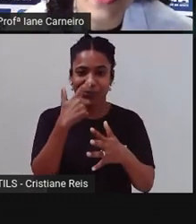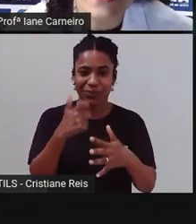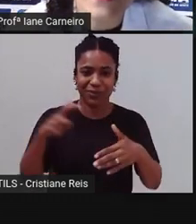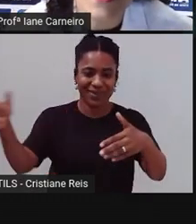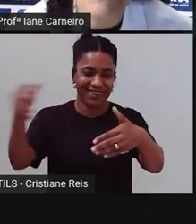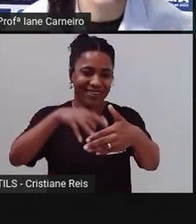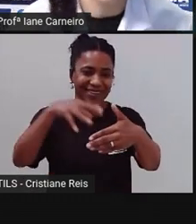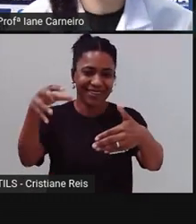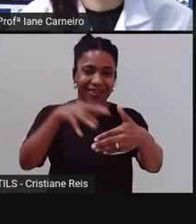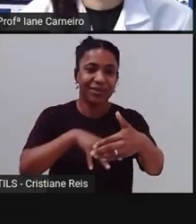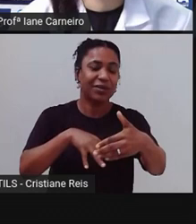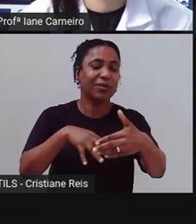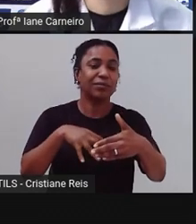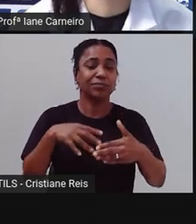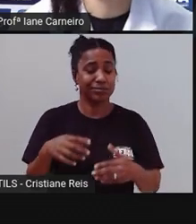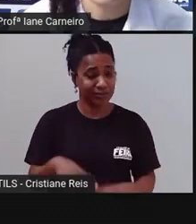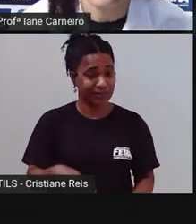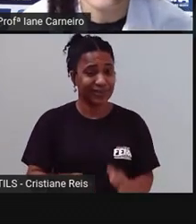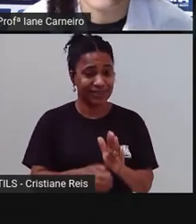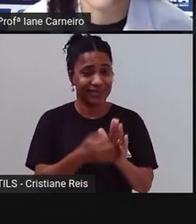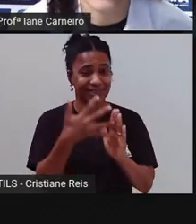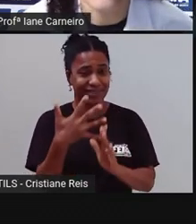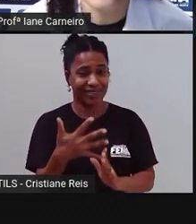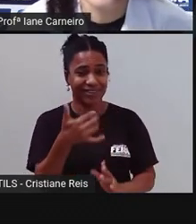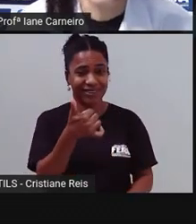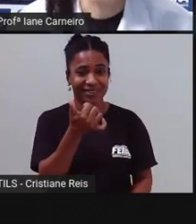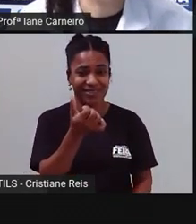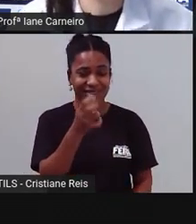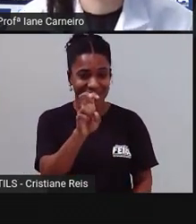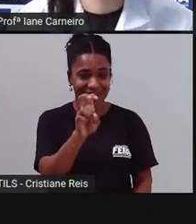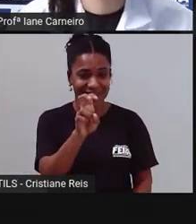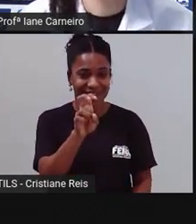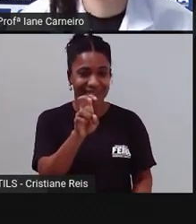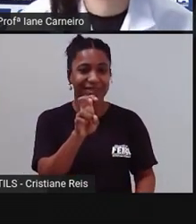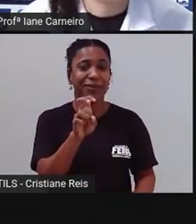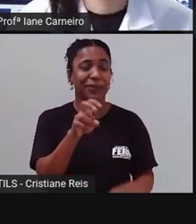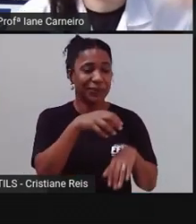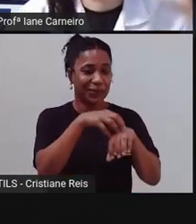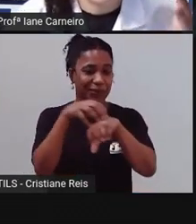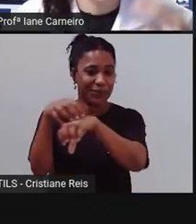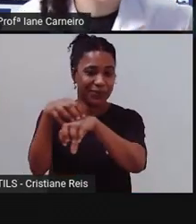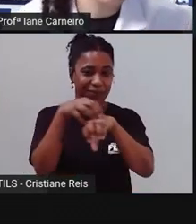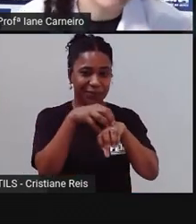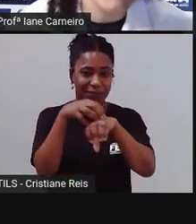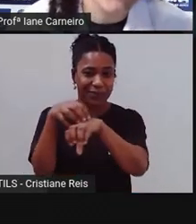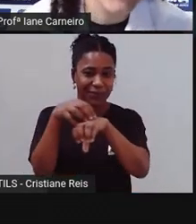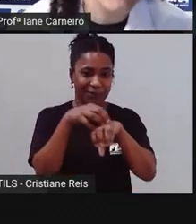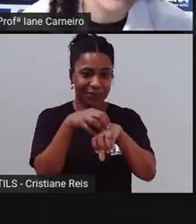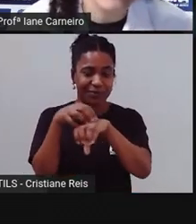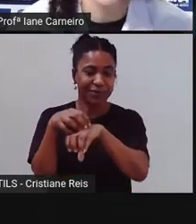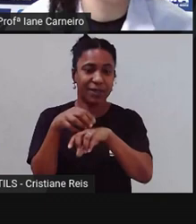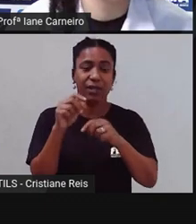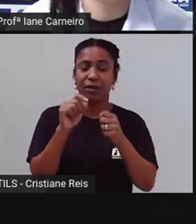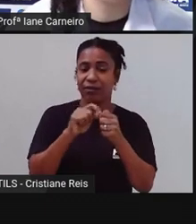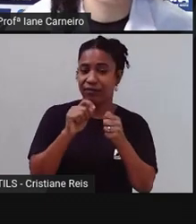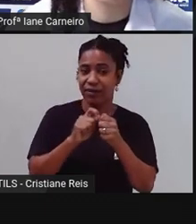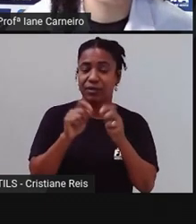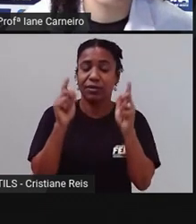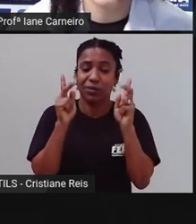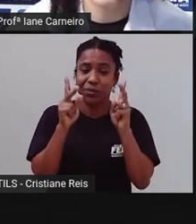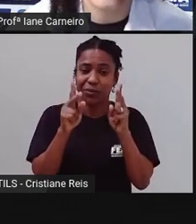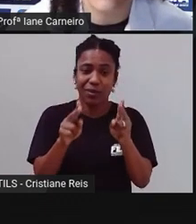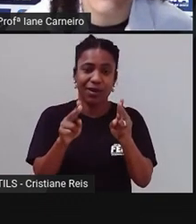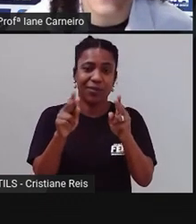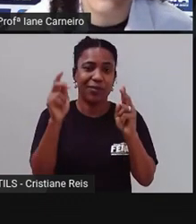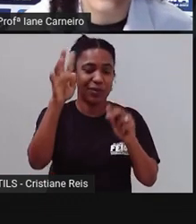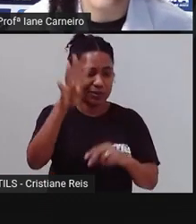15 vezes na minha rua. Tá joia? E aí, para concluir, você pode fazer a mesma coisa que a Proiane fez aqui. Você pode